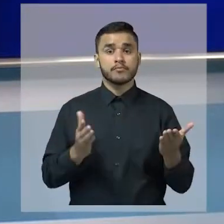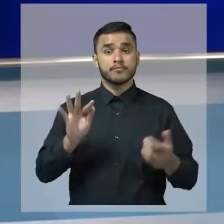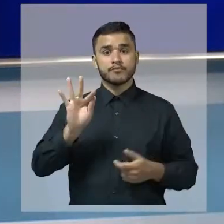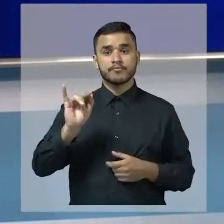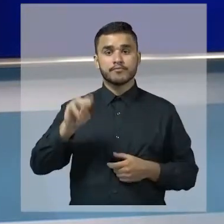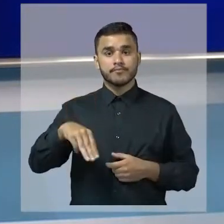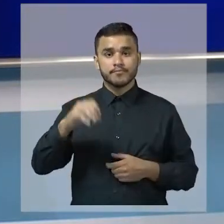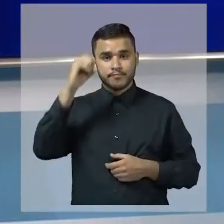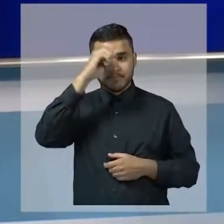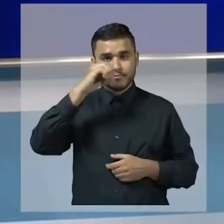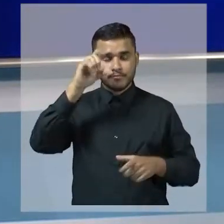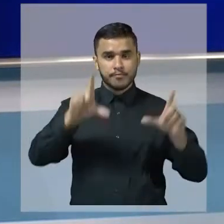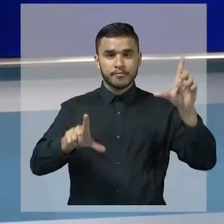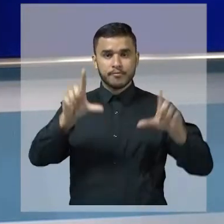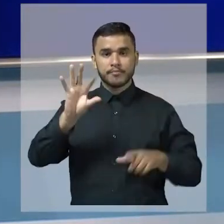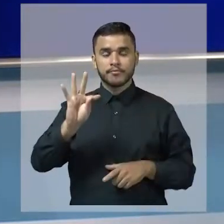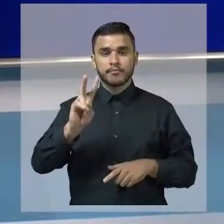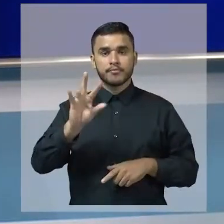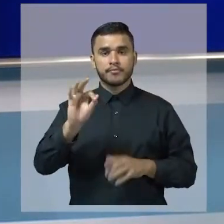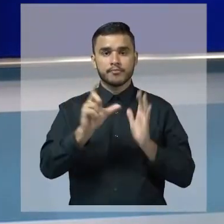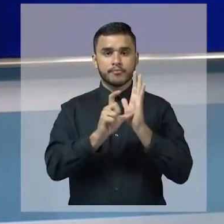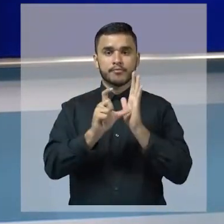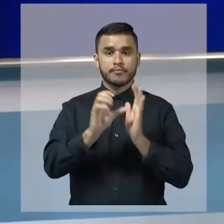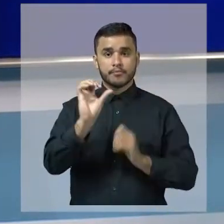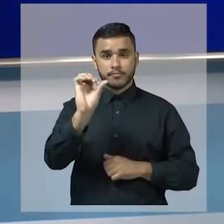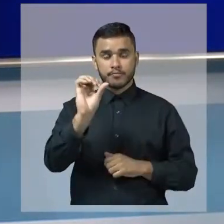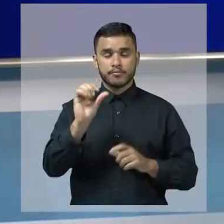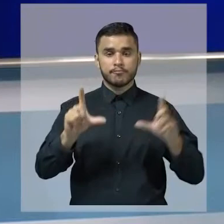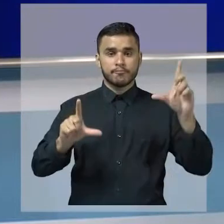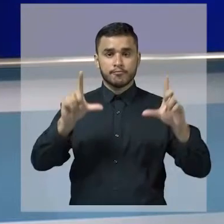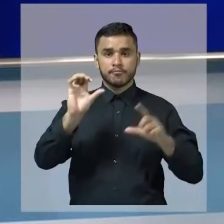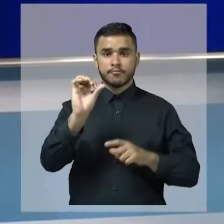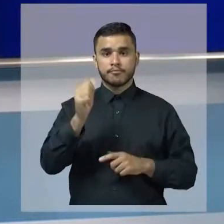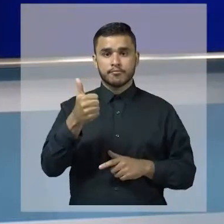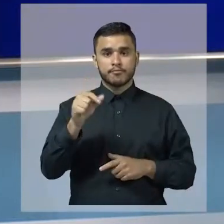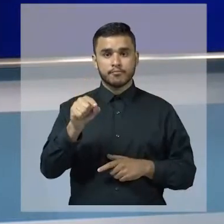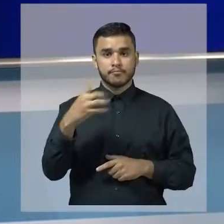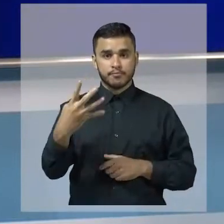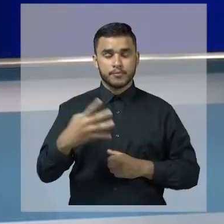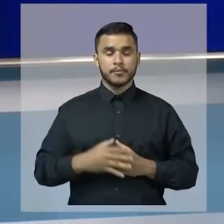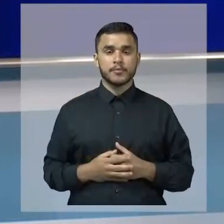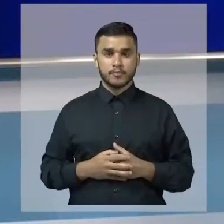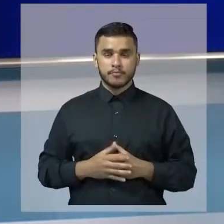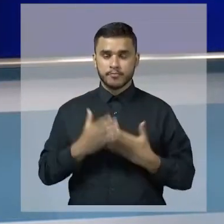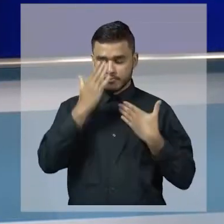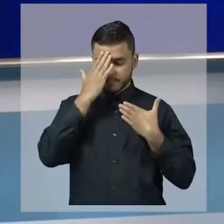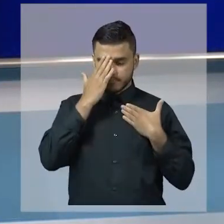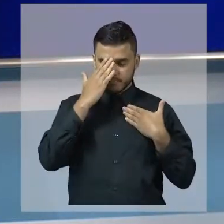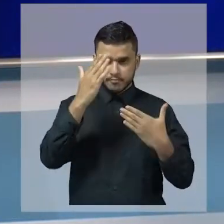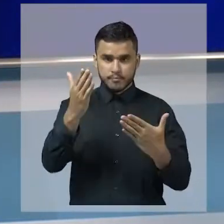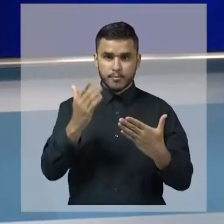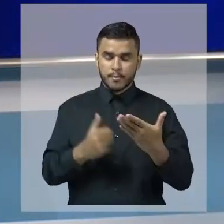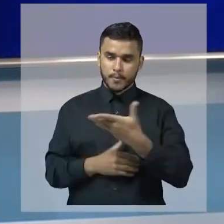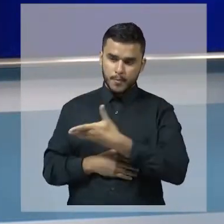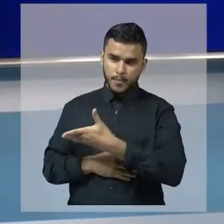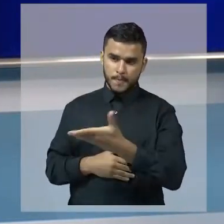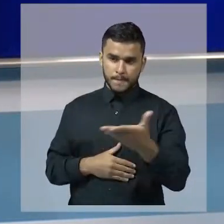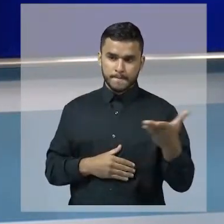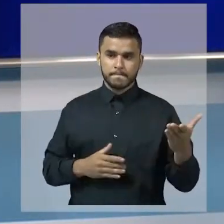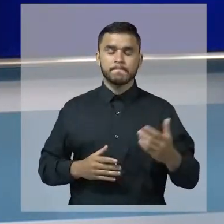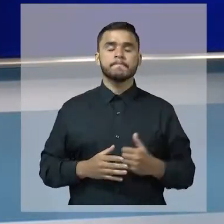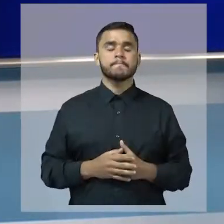programa Observatório pela TV Fortaleza, canal 6 da Multiplay e 61.4 digital. Agradecendo aqui desde já a